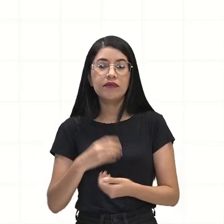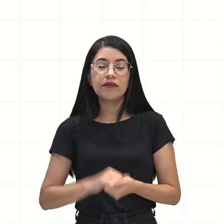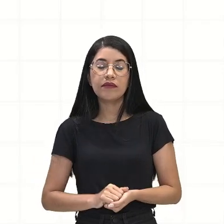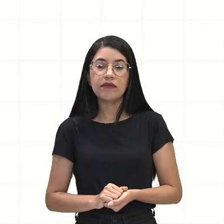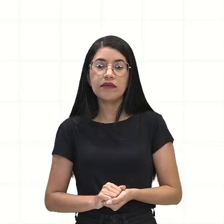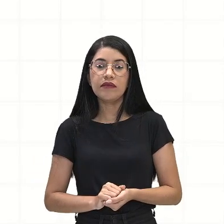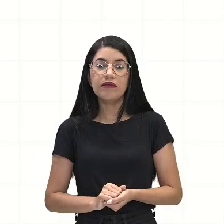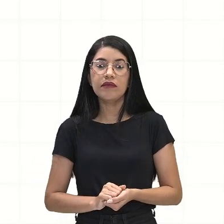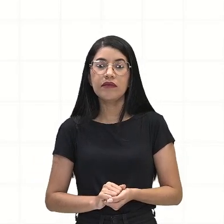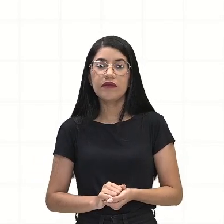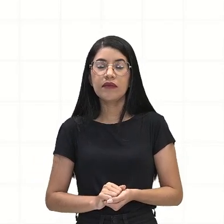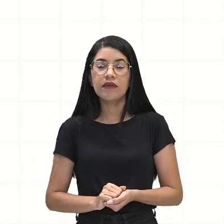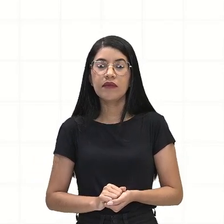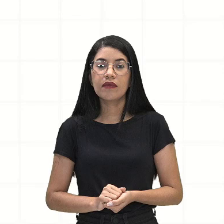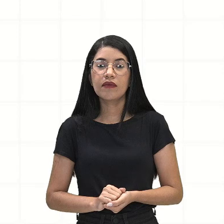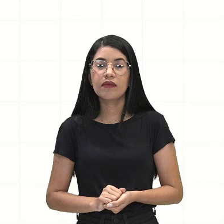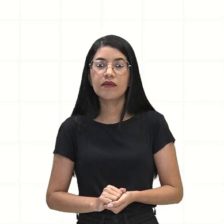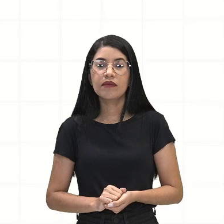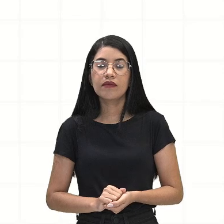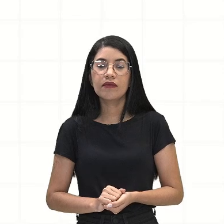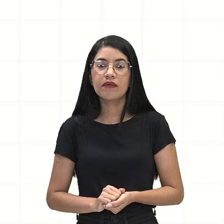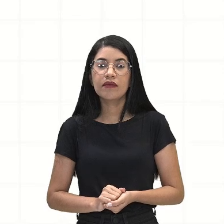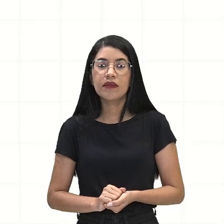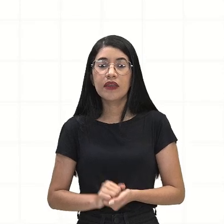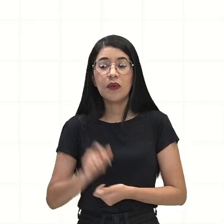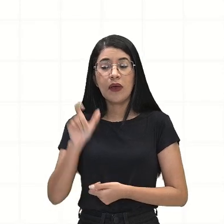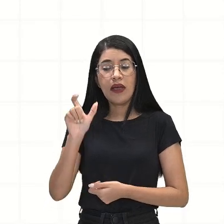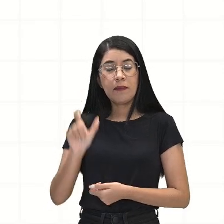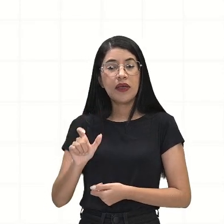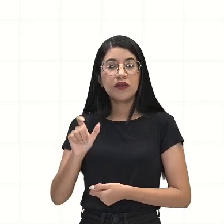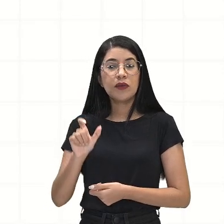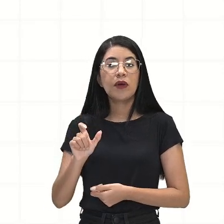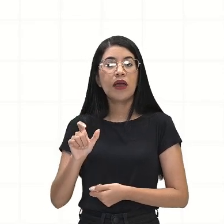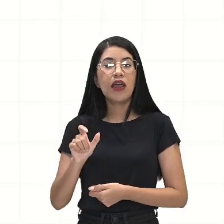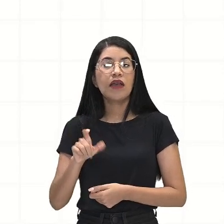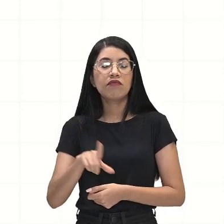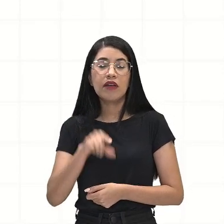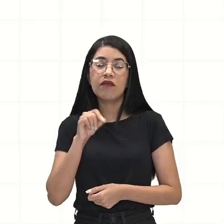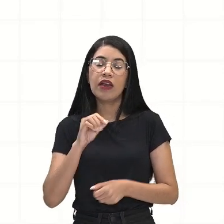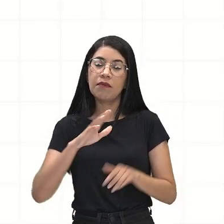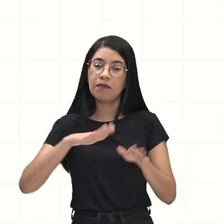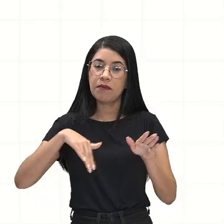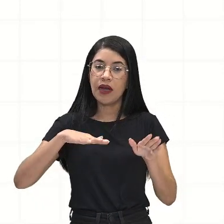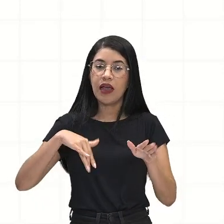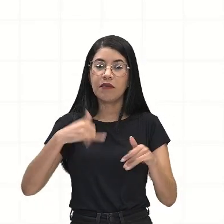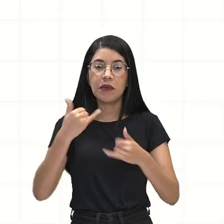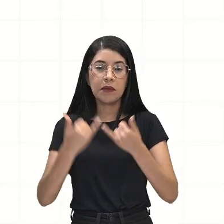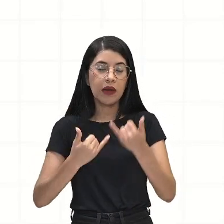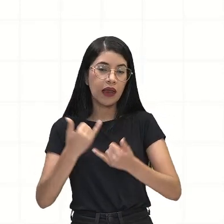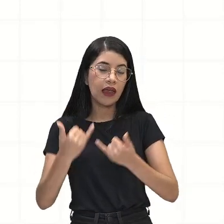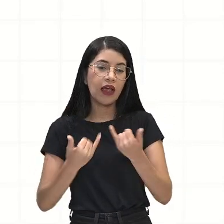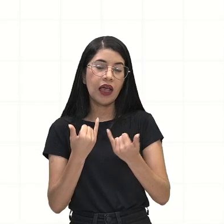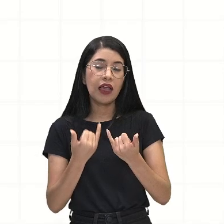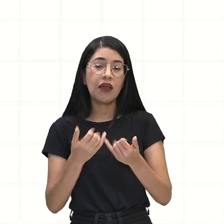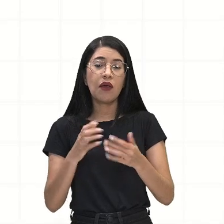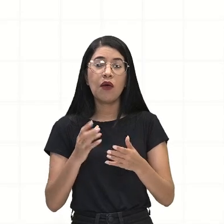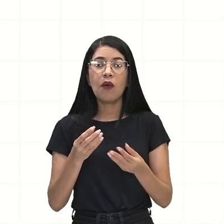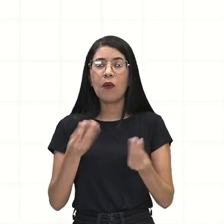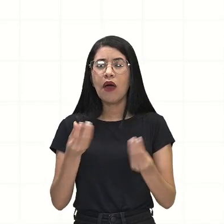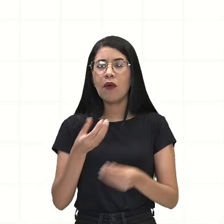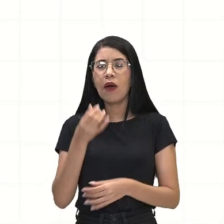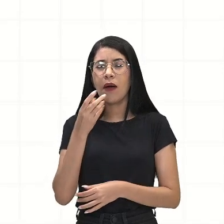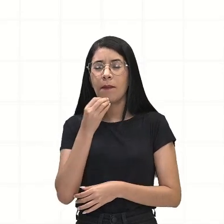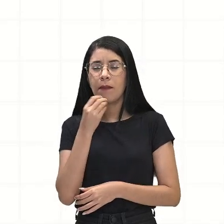é 53. Então, se a pessoa prefere a praia como atividade de lazer, qual é a probabilidade de que